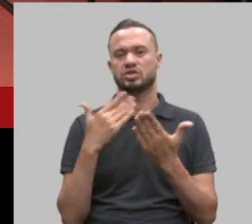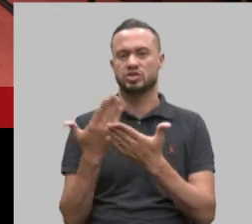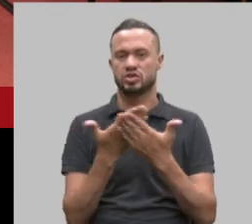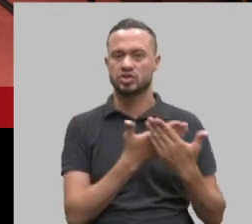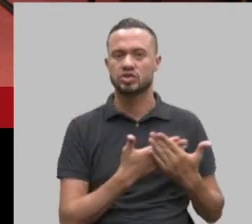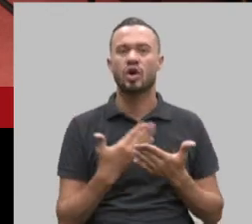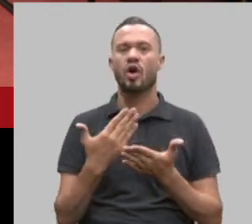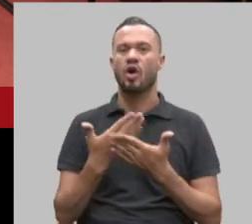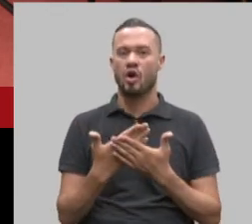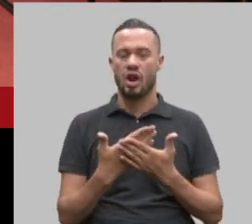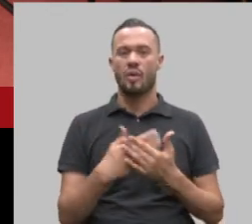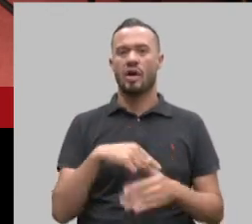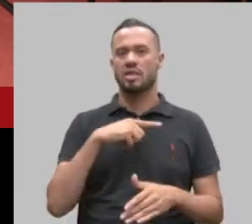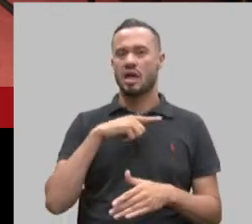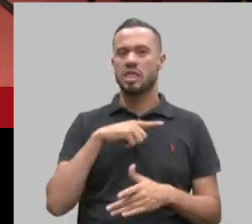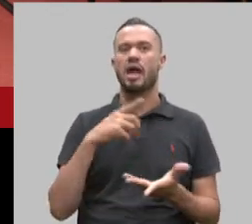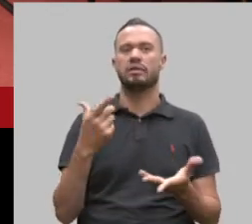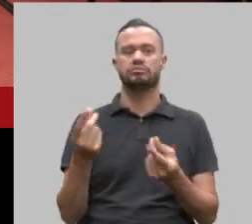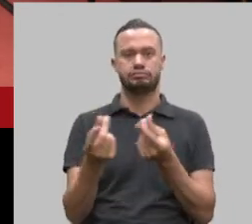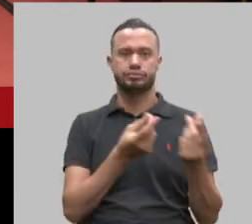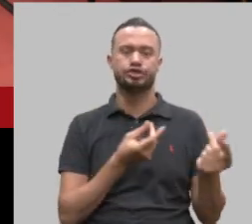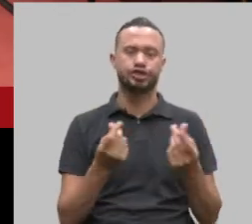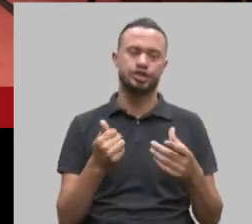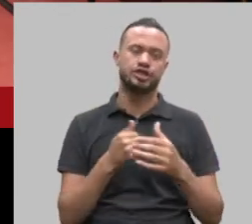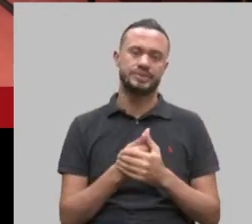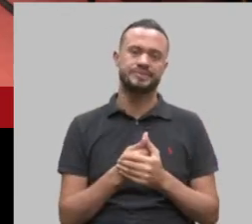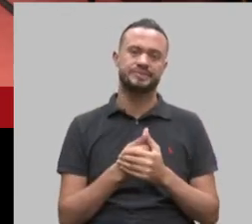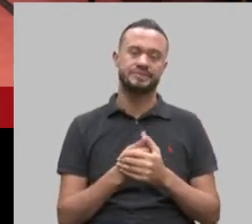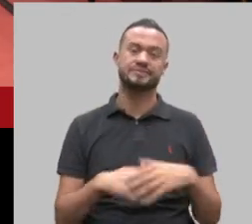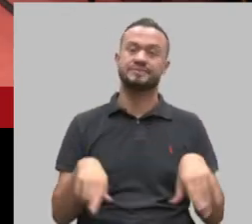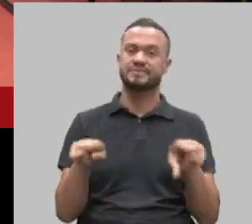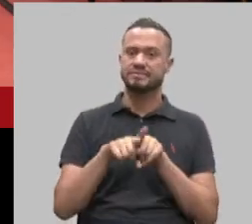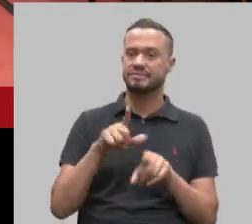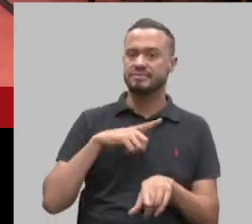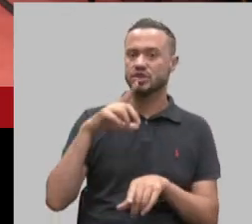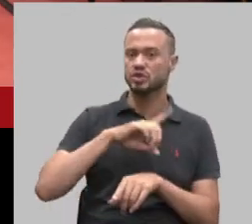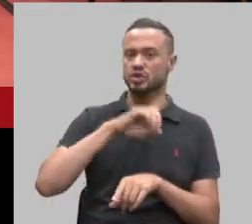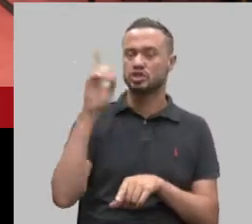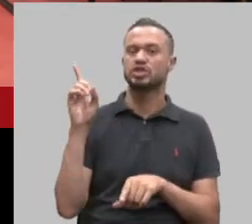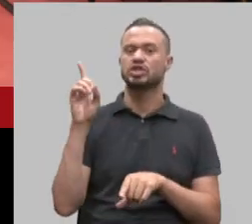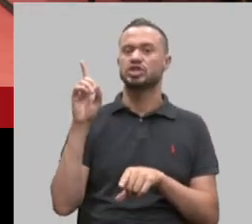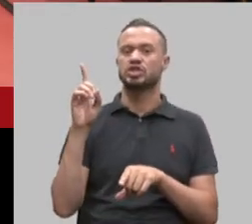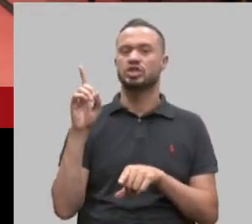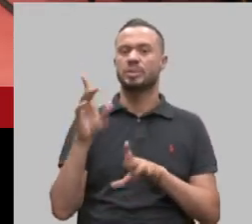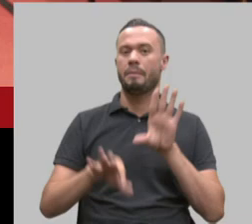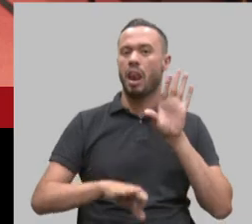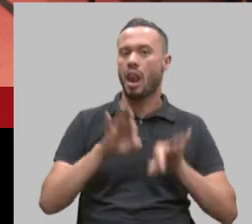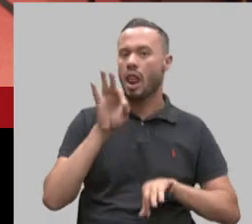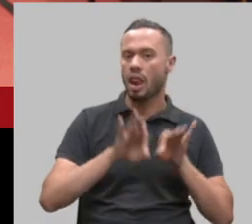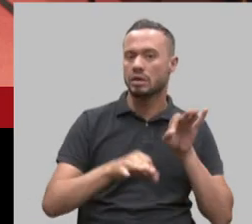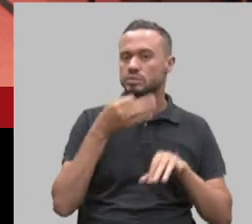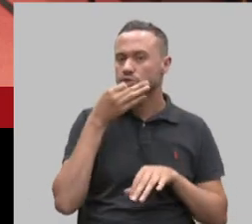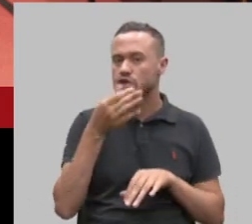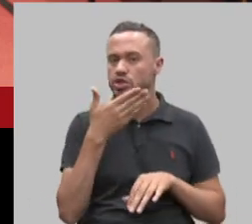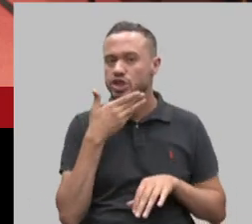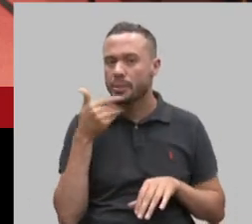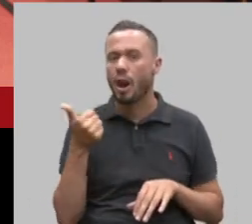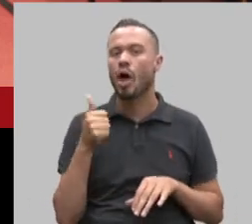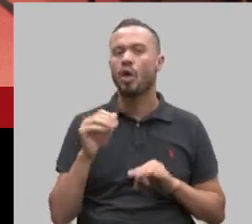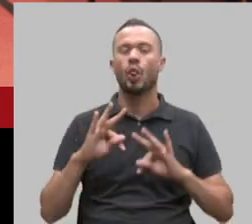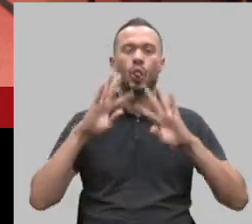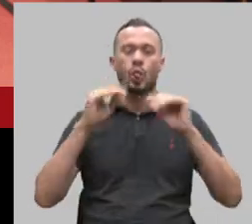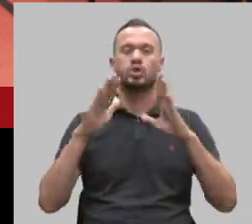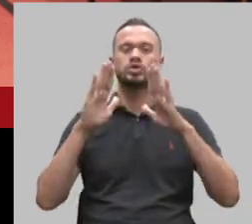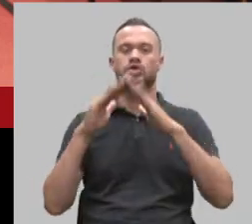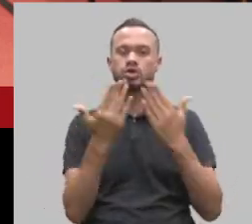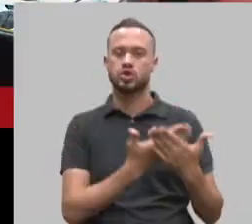recebe uma recompensa por isso eles também T um dia de planejamento não seria o ideal isso para as escolas de nossos estados é